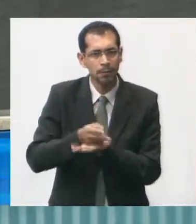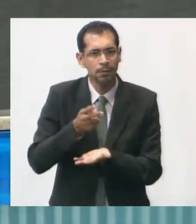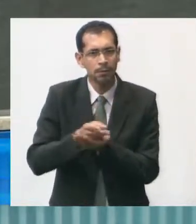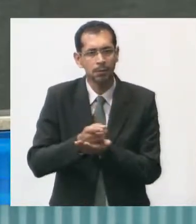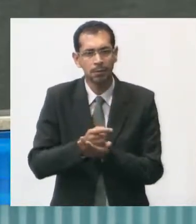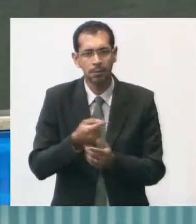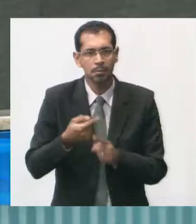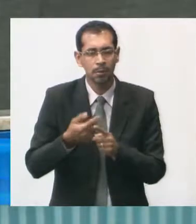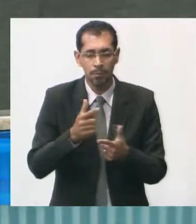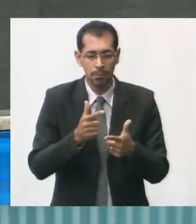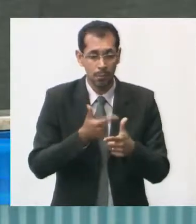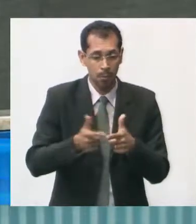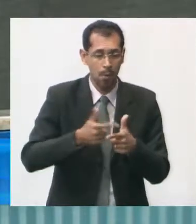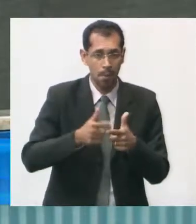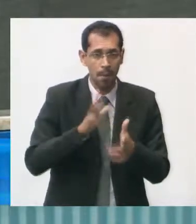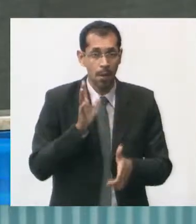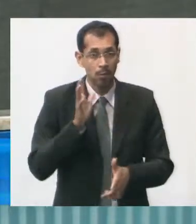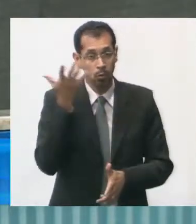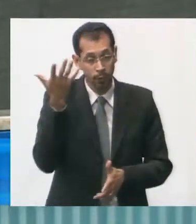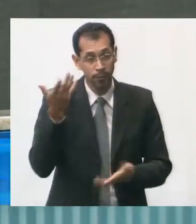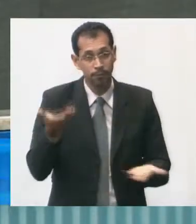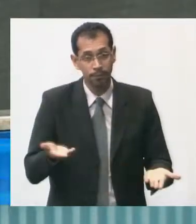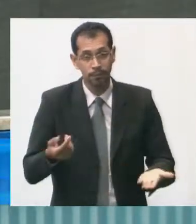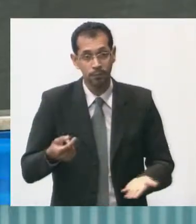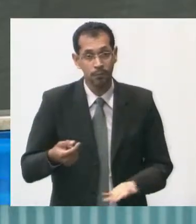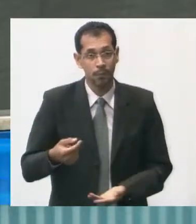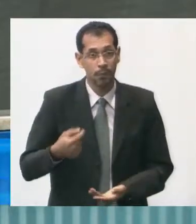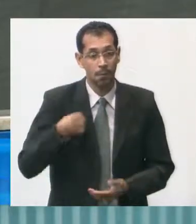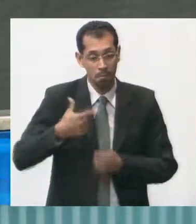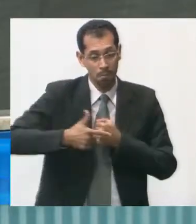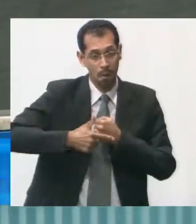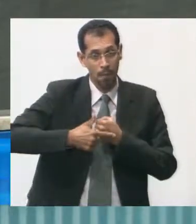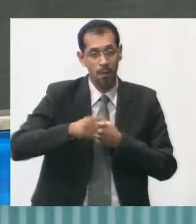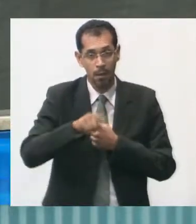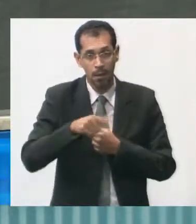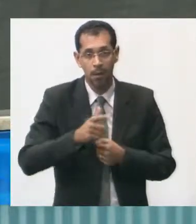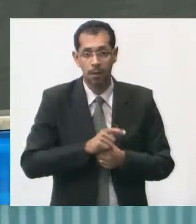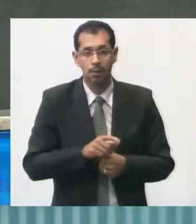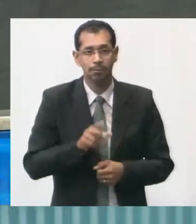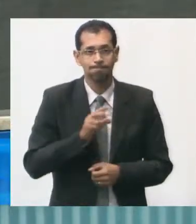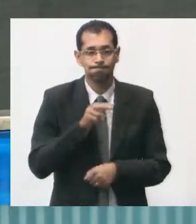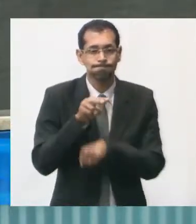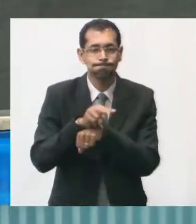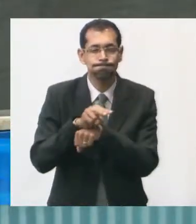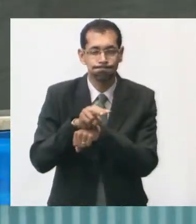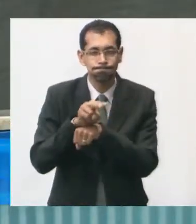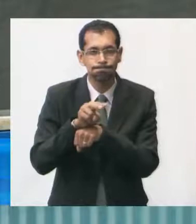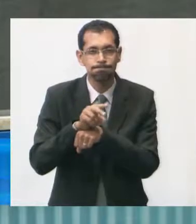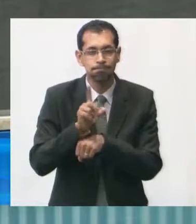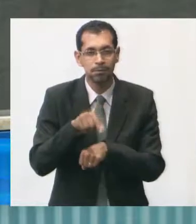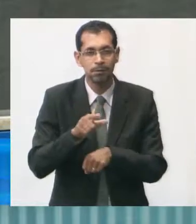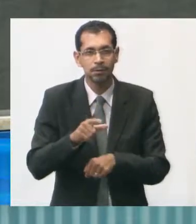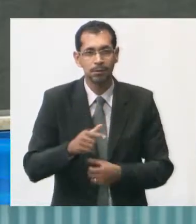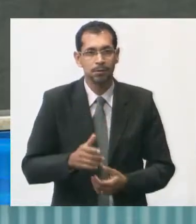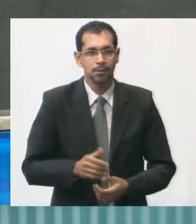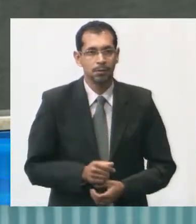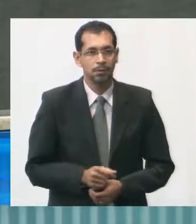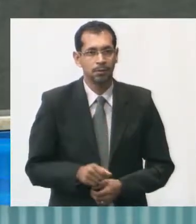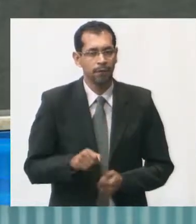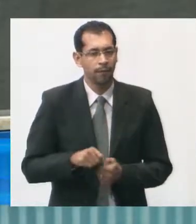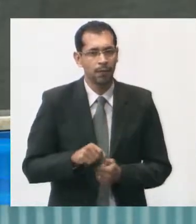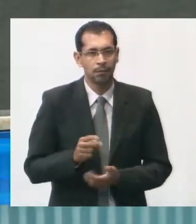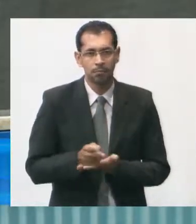problema possa ser resolvido. A nossa parte, como fiscalizador, como vereador dessa cidade, nós vamos estar fazendo aqui nessa Casa de